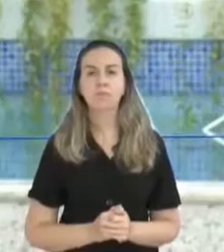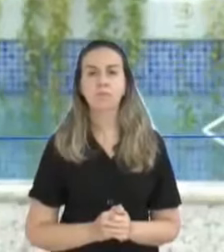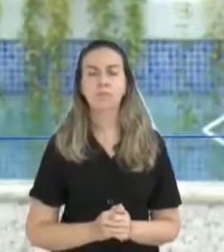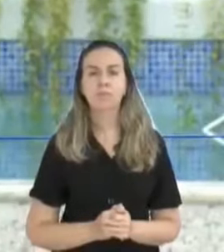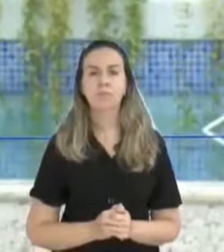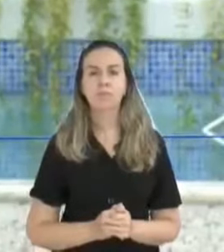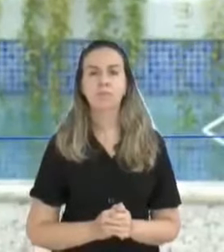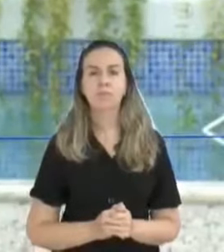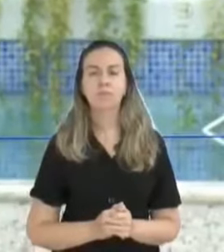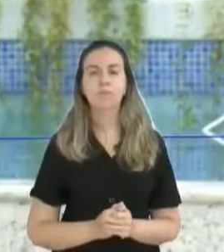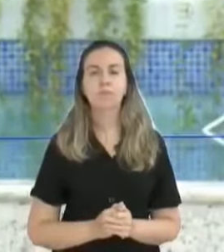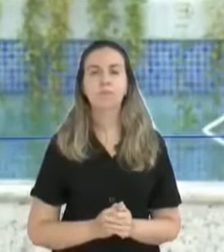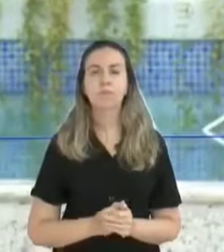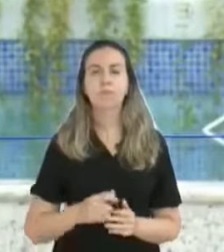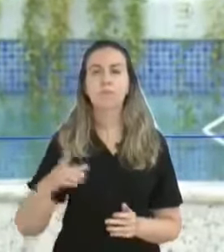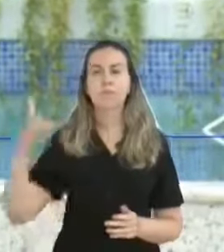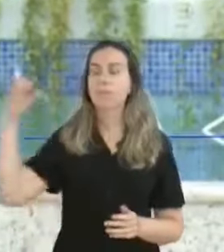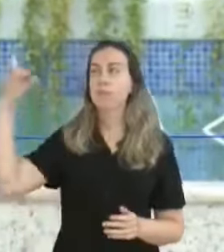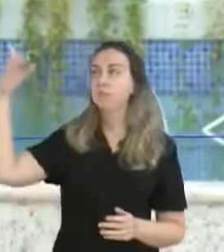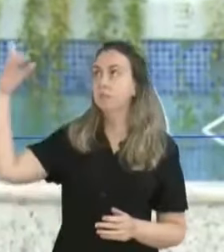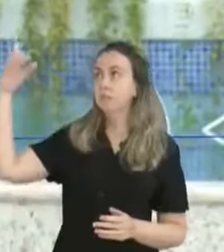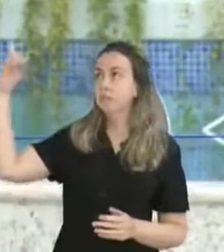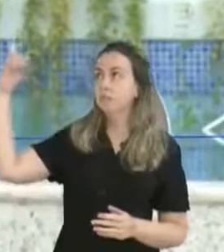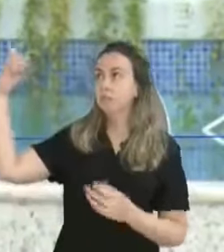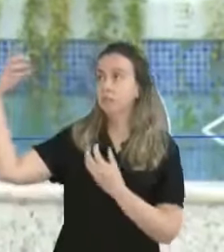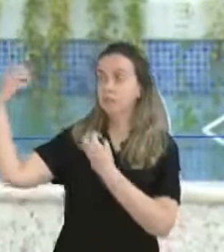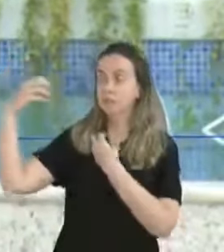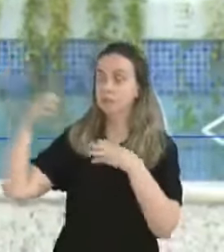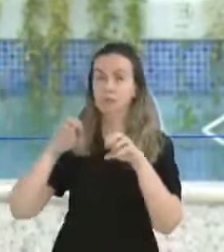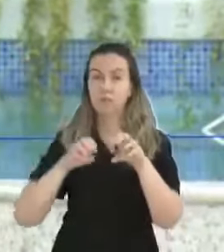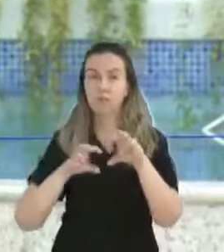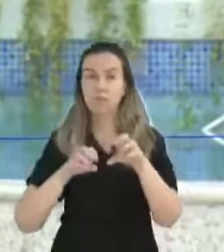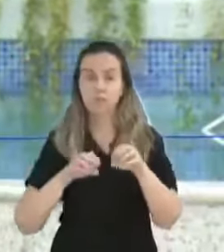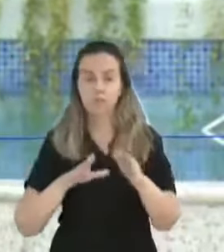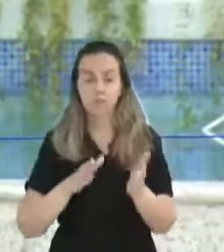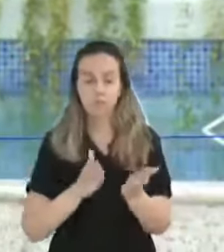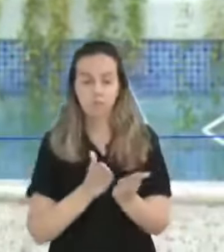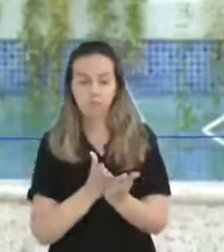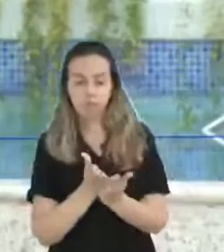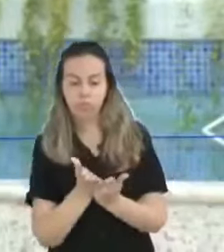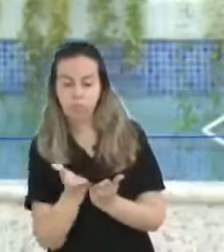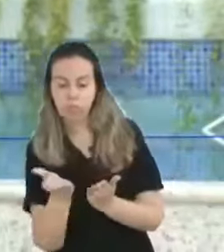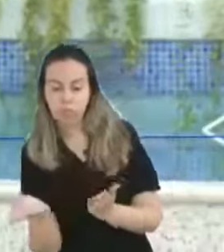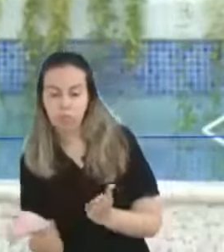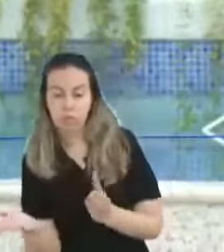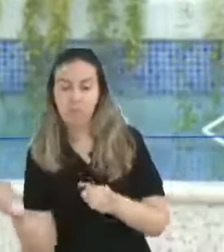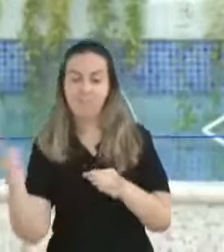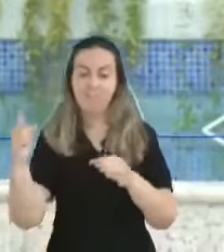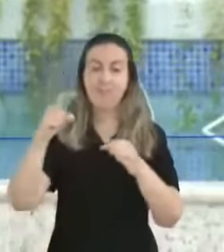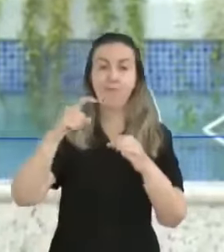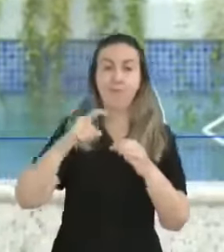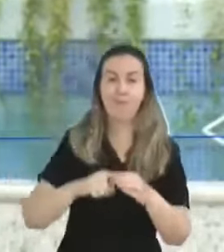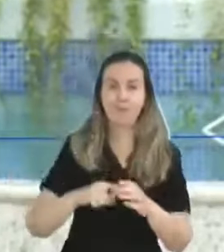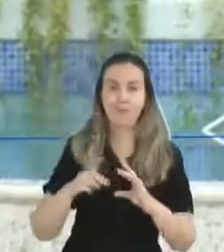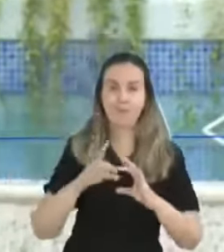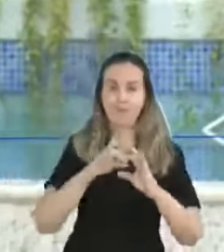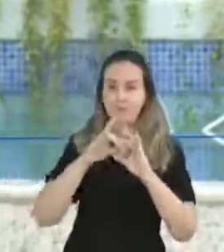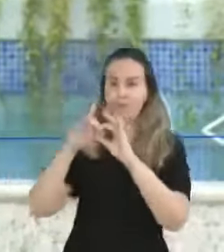palavra: mas se vocês e os vossos filhos se converterem ao Senhor, vocês